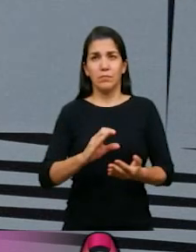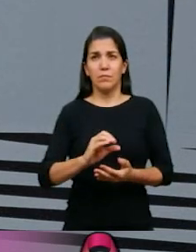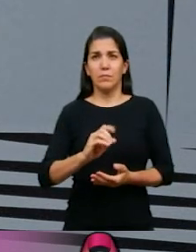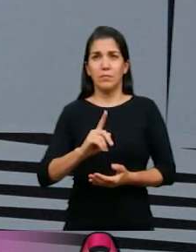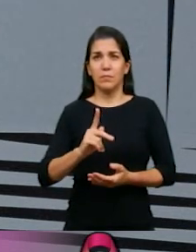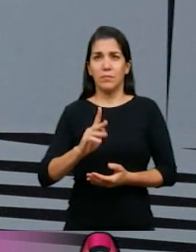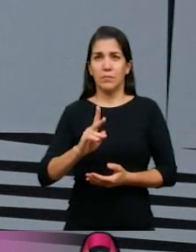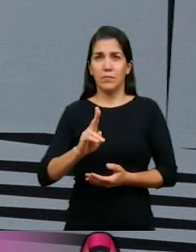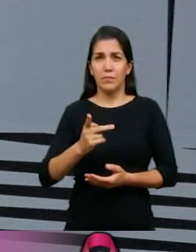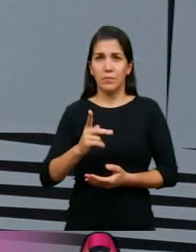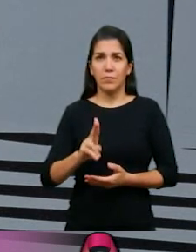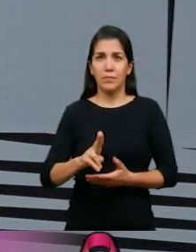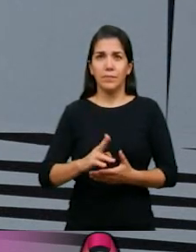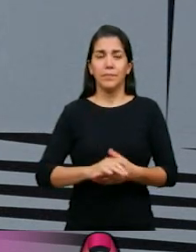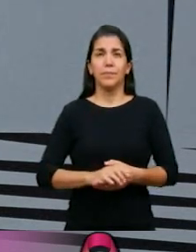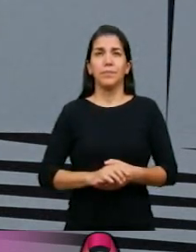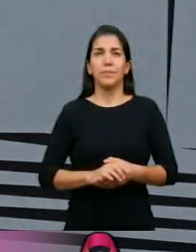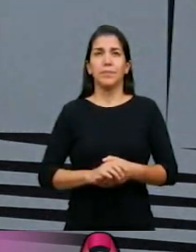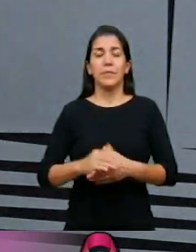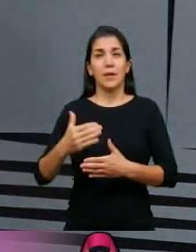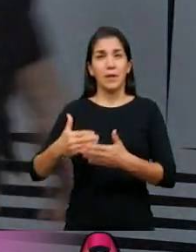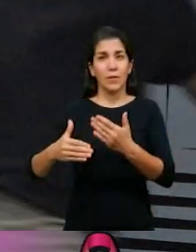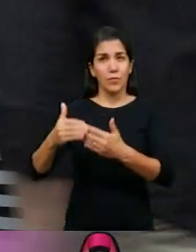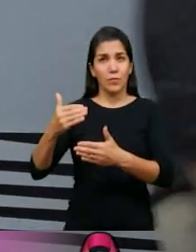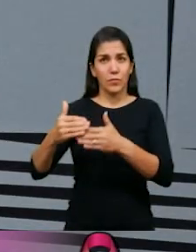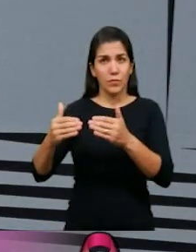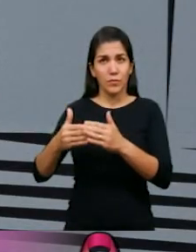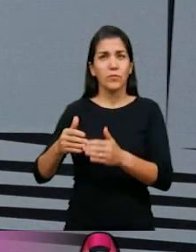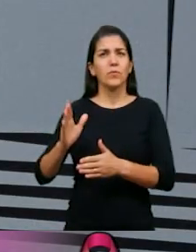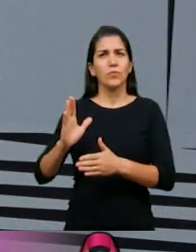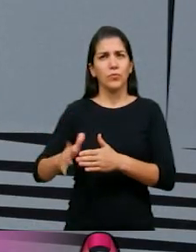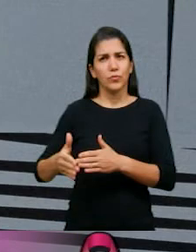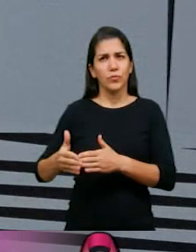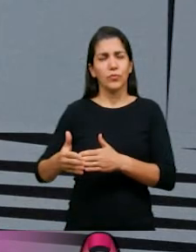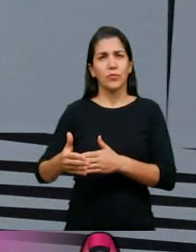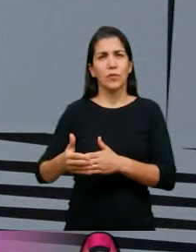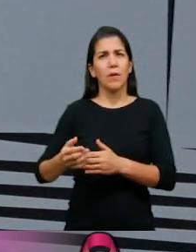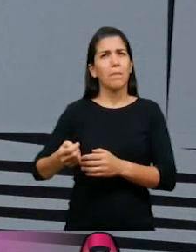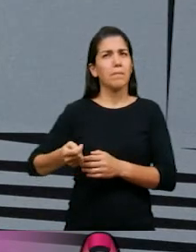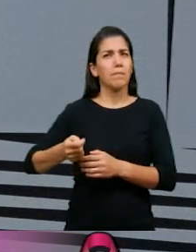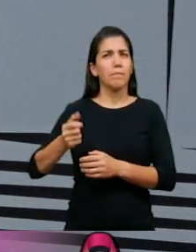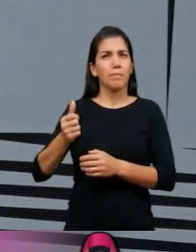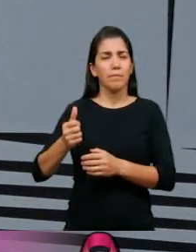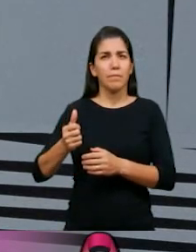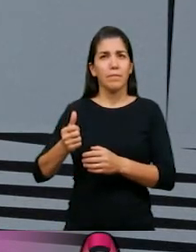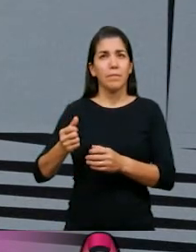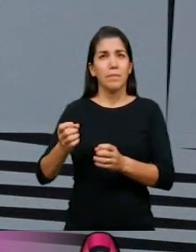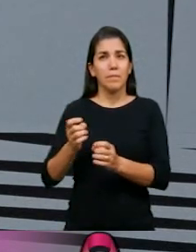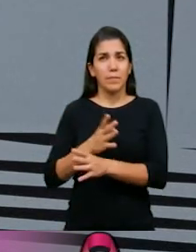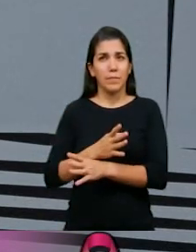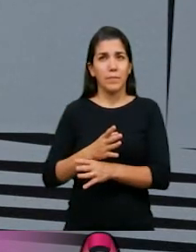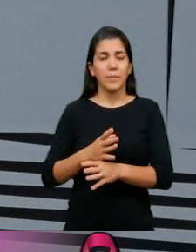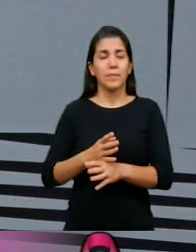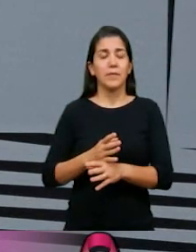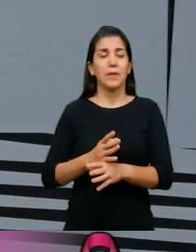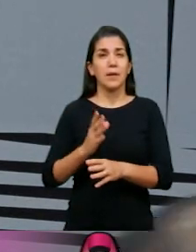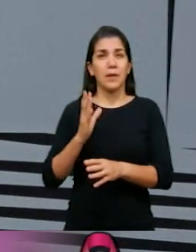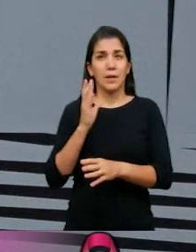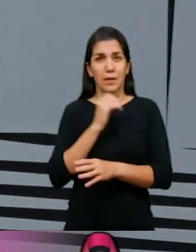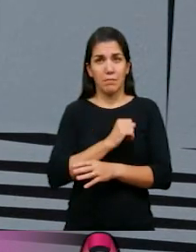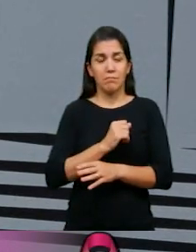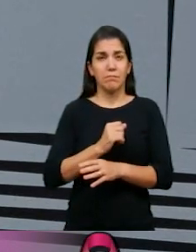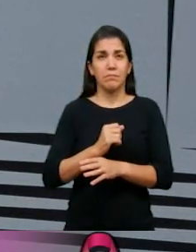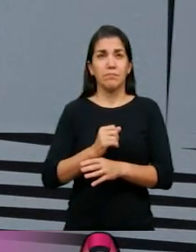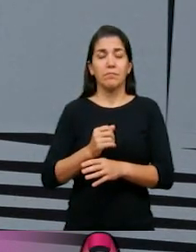do bairro Ezequiel Barbosa está bem avançada e que em breve poderá receber esses idosos conforme critérios estabelecidos pelo